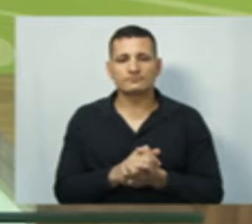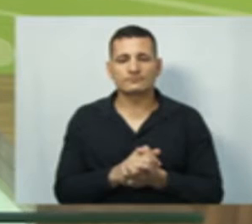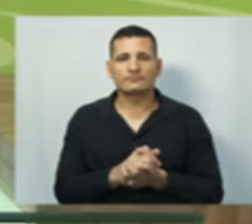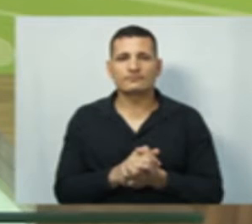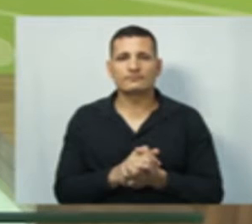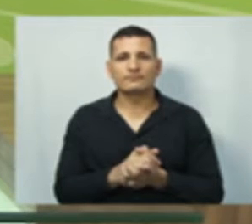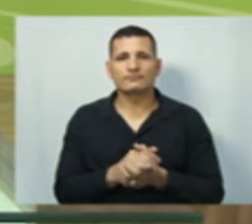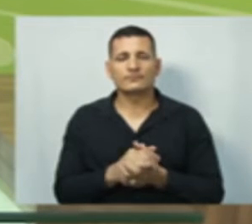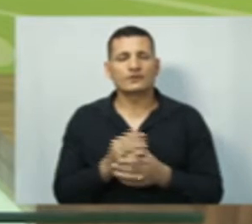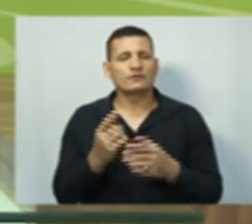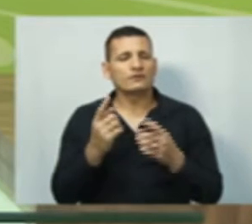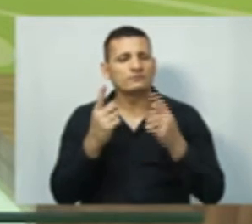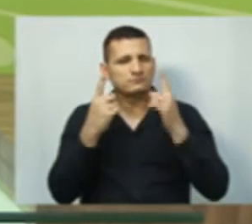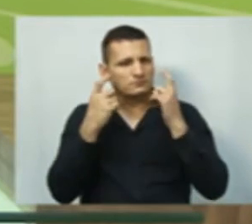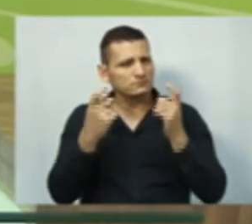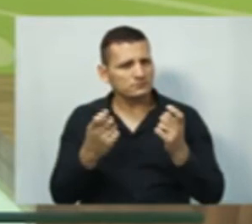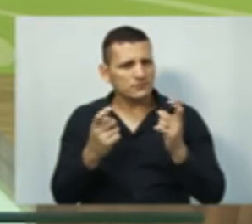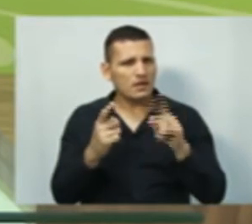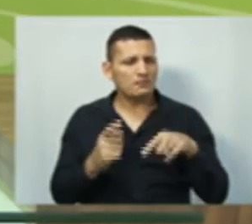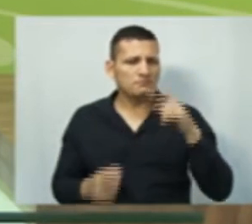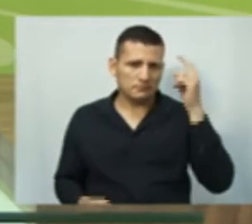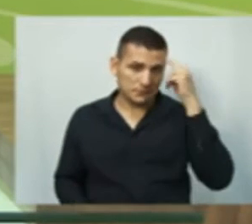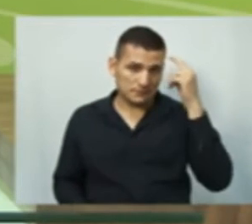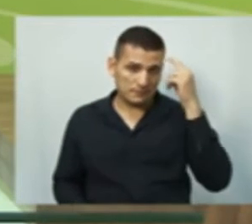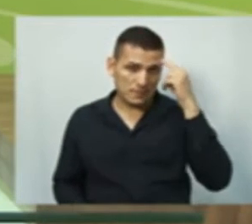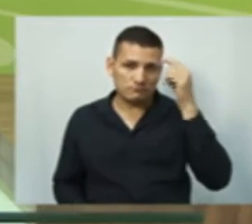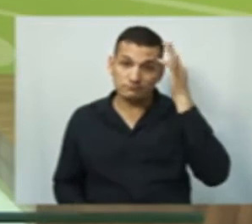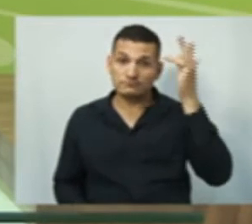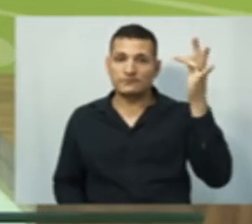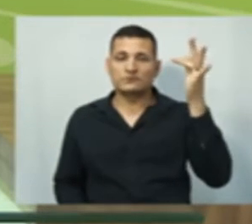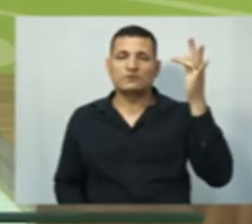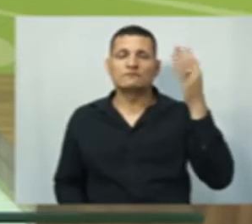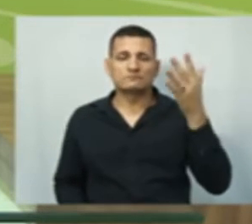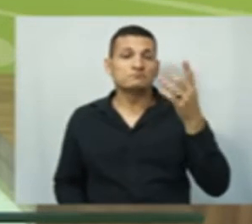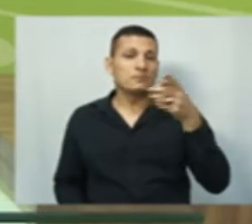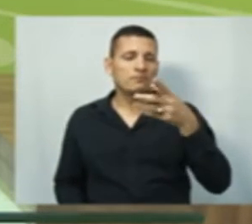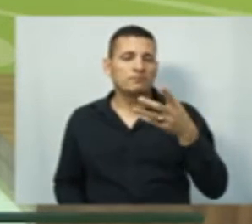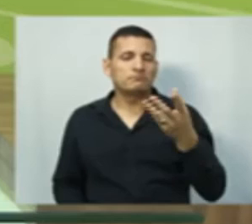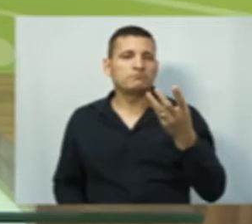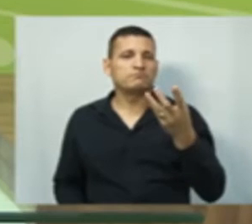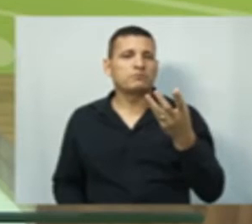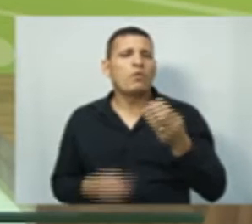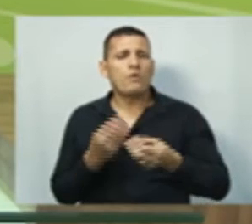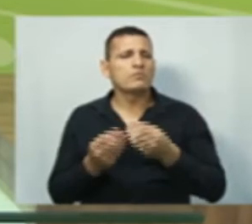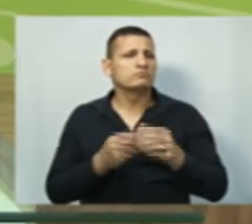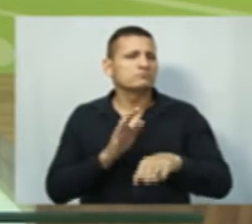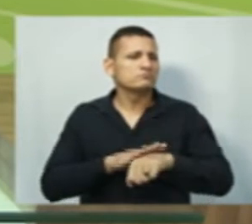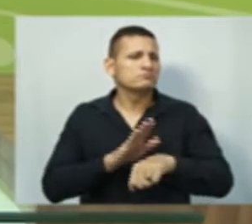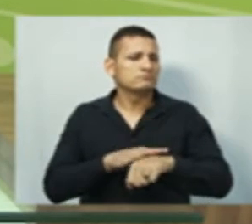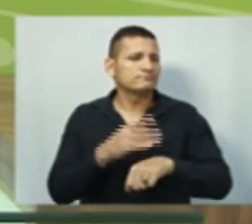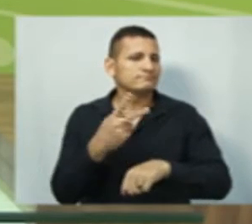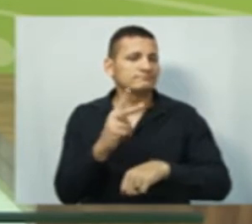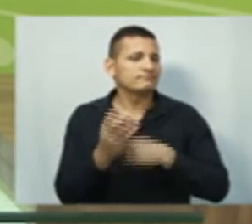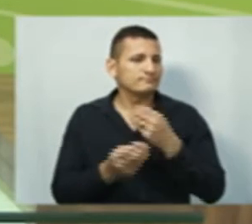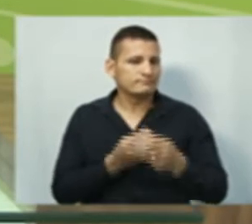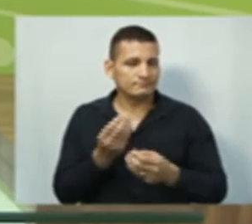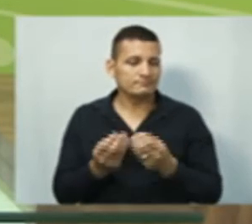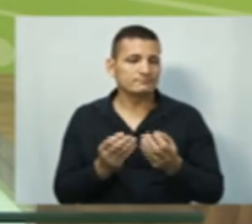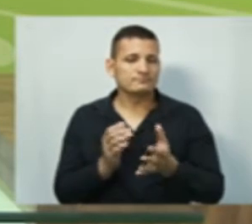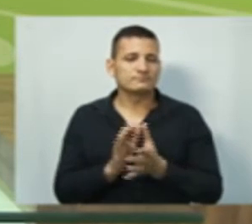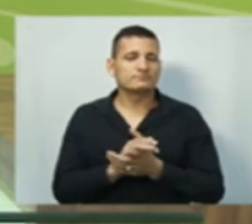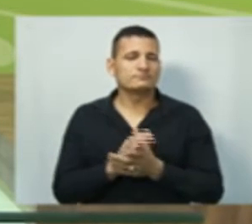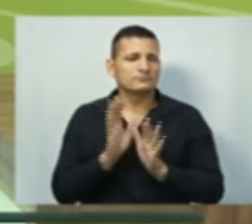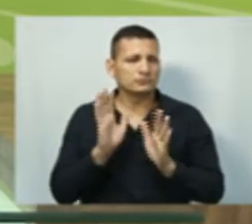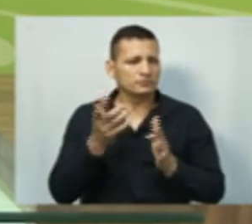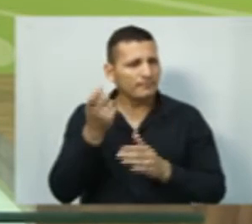um pensamento filosófico mesmo que você pode trazer para a sua vida. Como você gasta o seu tempo? Você já começou a